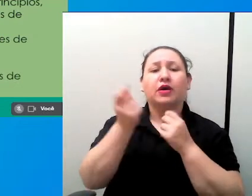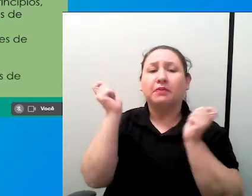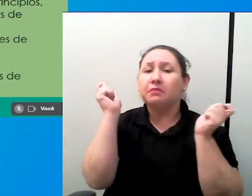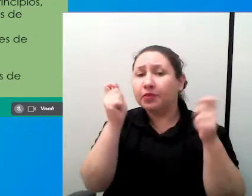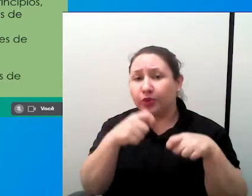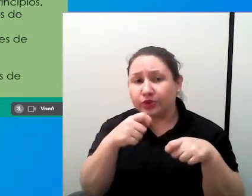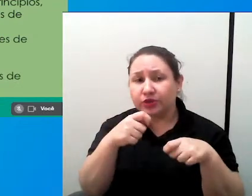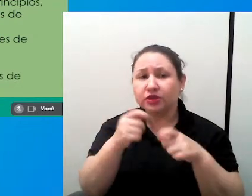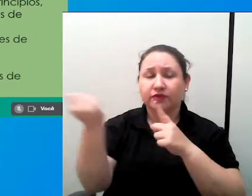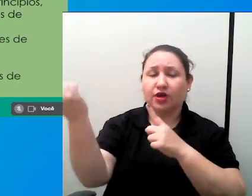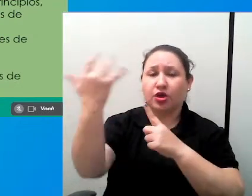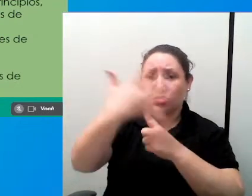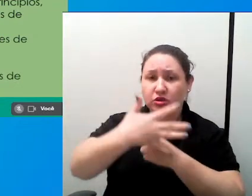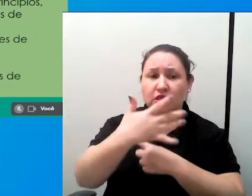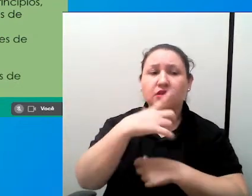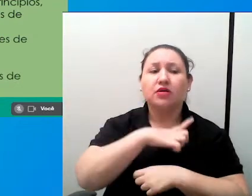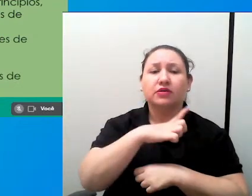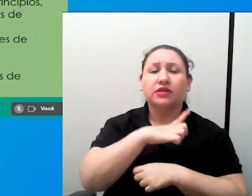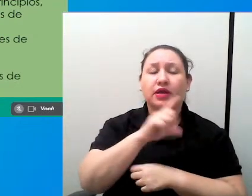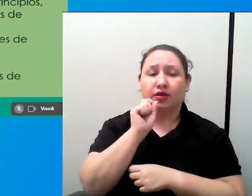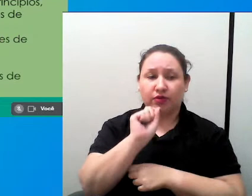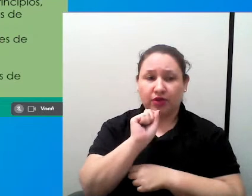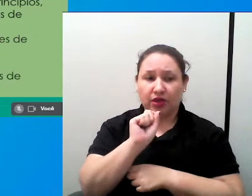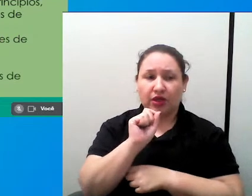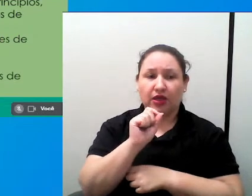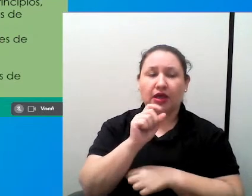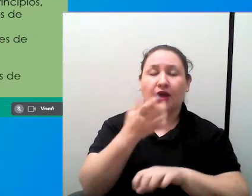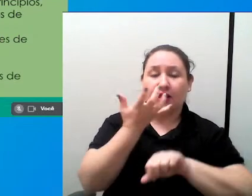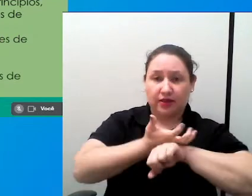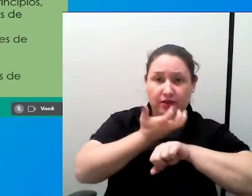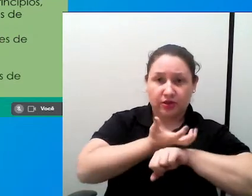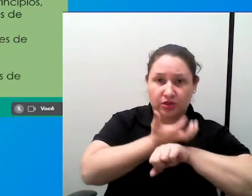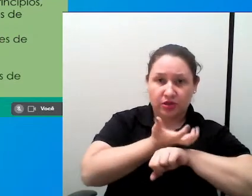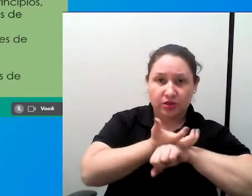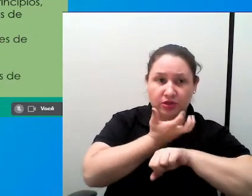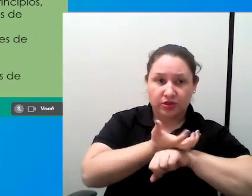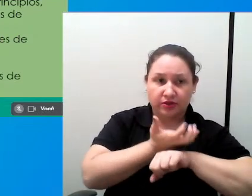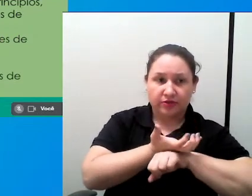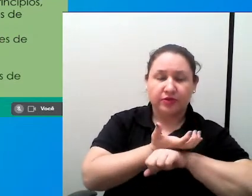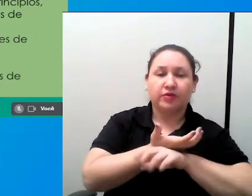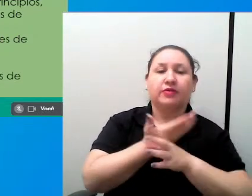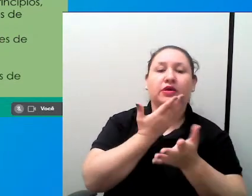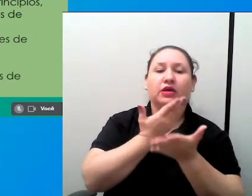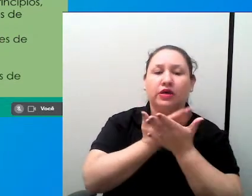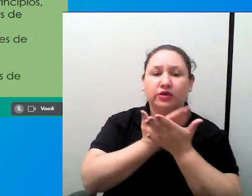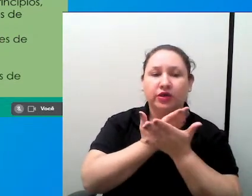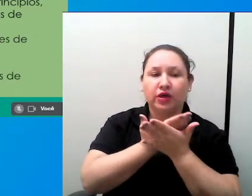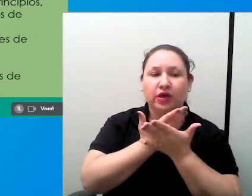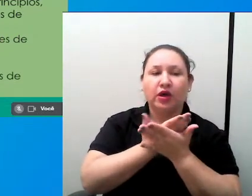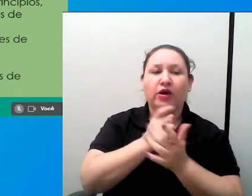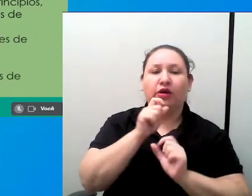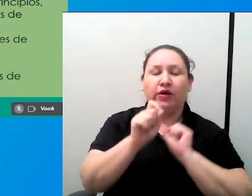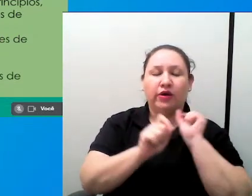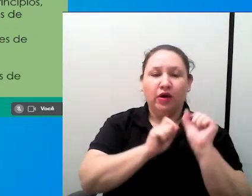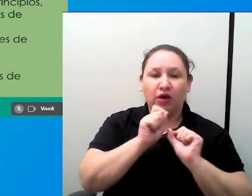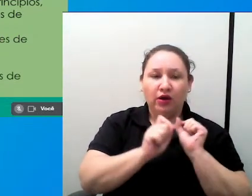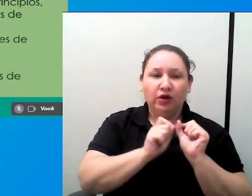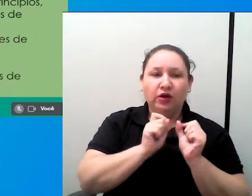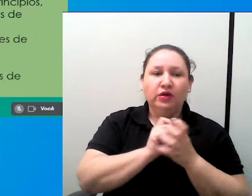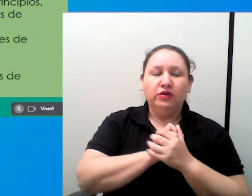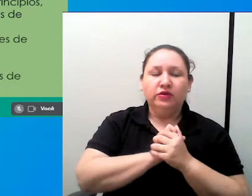atuar. Também na disciplina é trabalhado sobre as modalidades que existem da extensão, né,